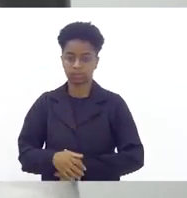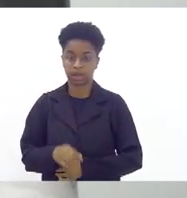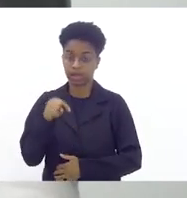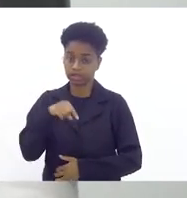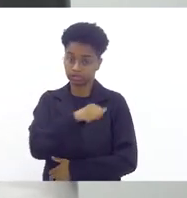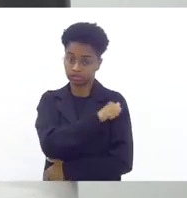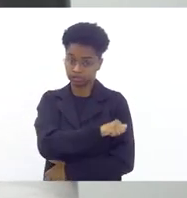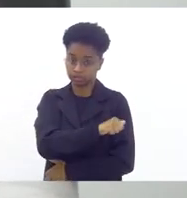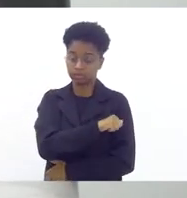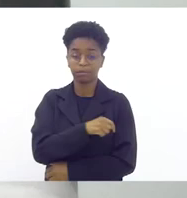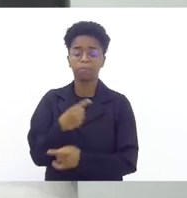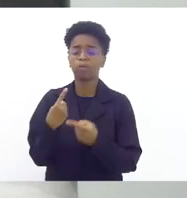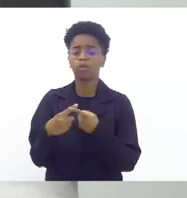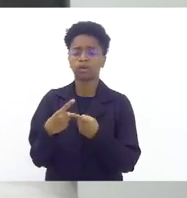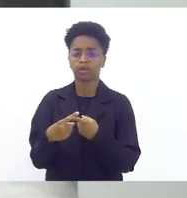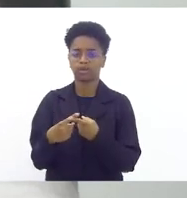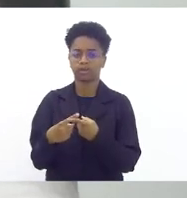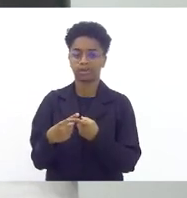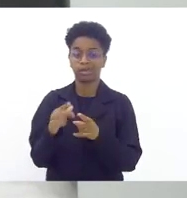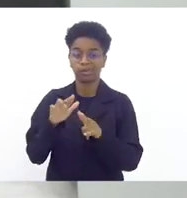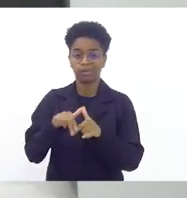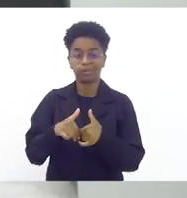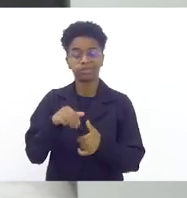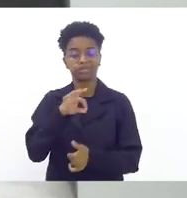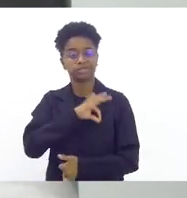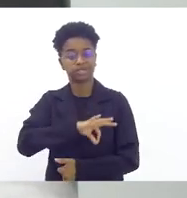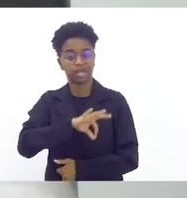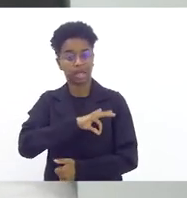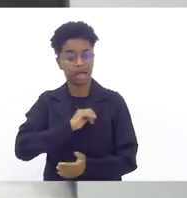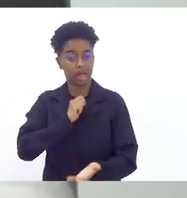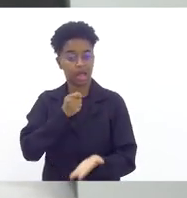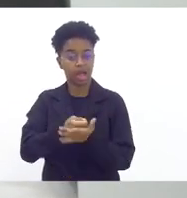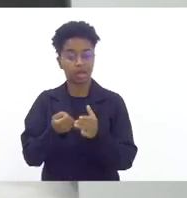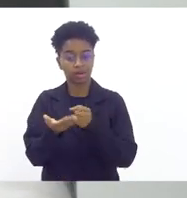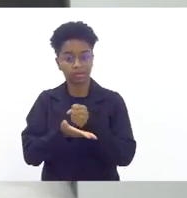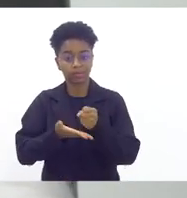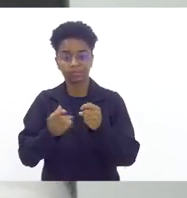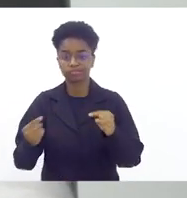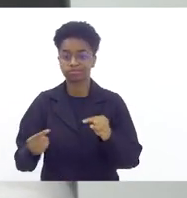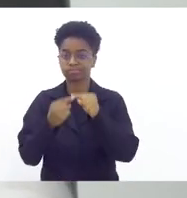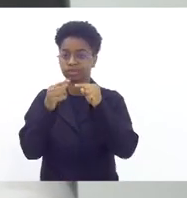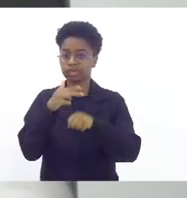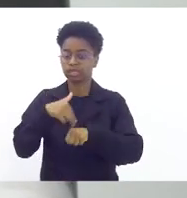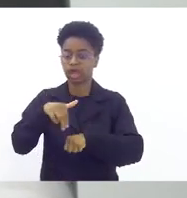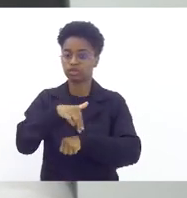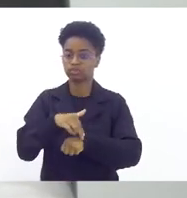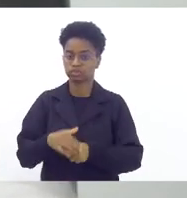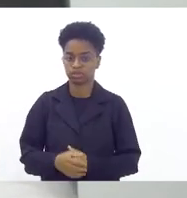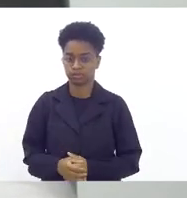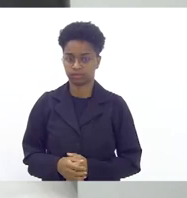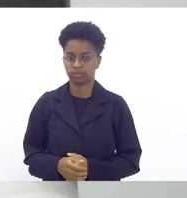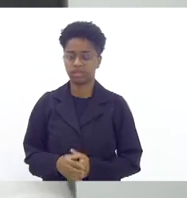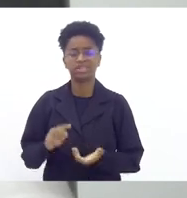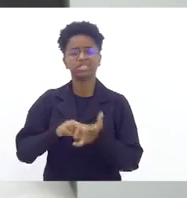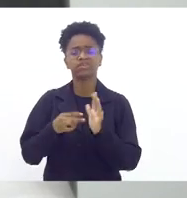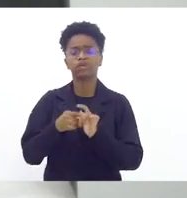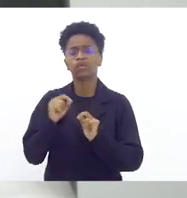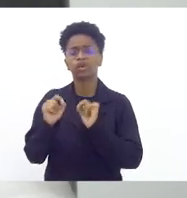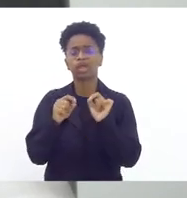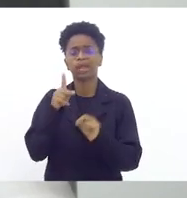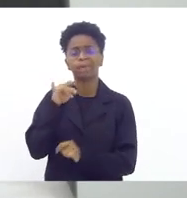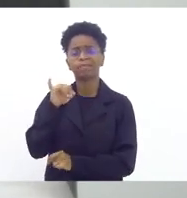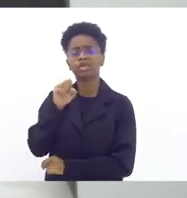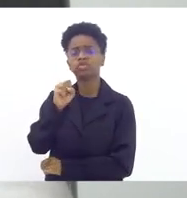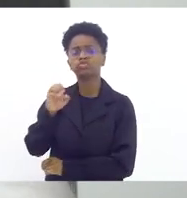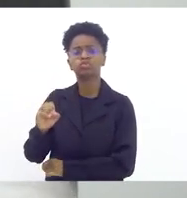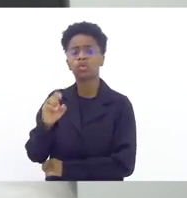Para quê? Por conta do piso, do pagamento do piso nacional do magistério. O que é o piso nacional